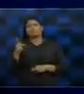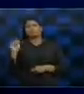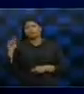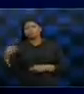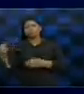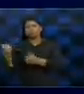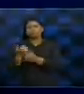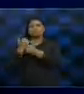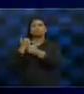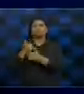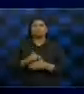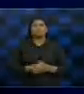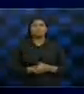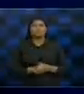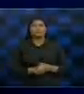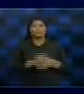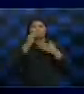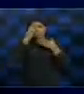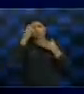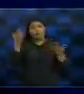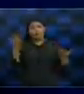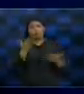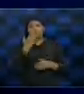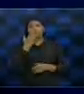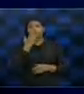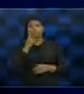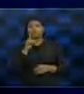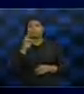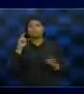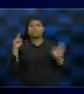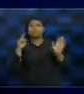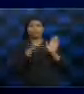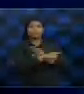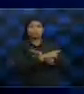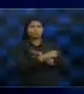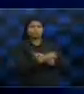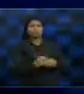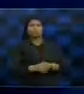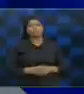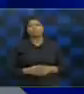o candidato Arthur Neto faz a pergunta ao candidato Marcelo. 1 minuto.